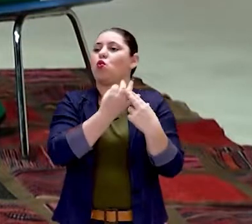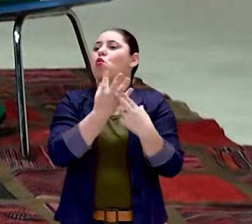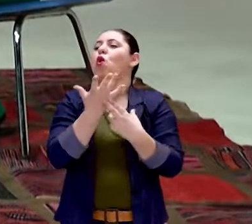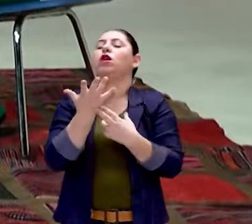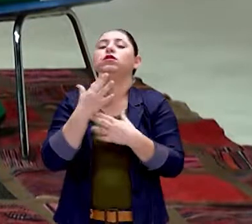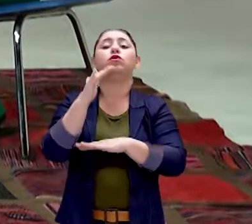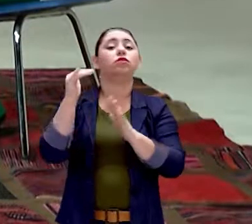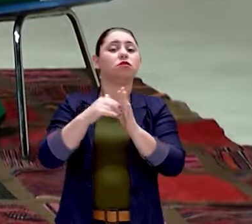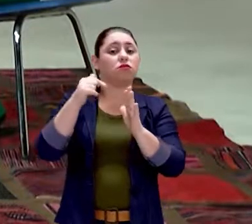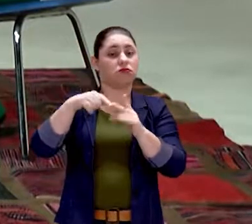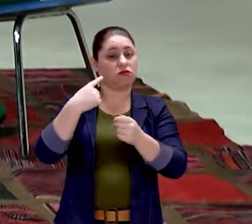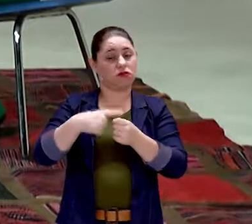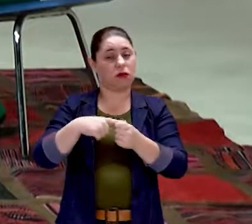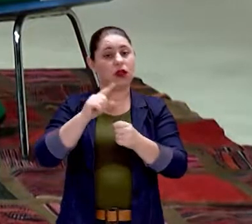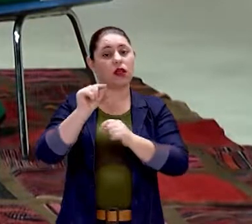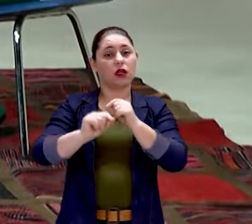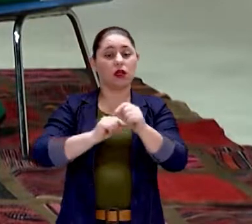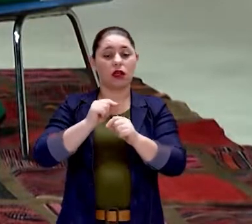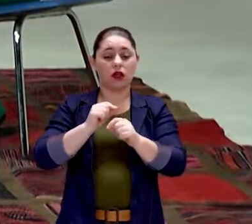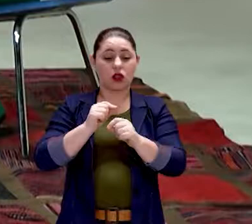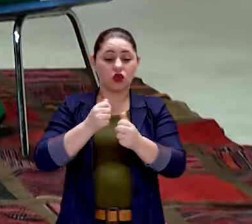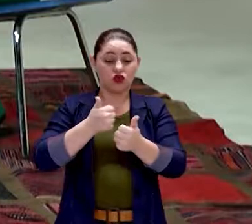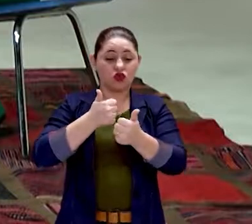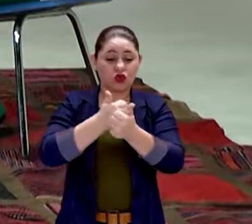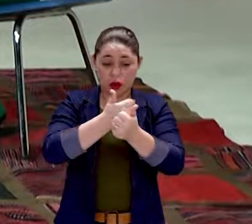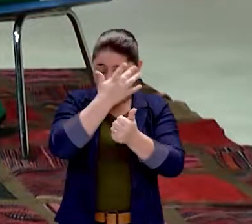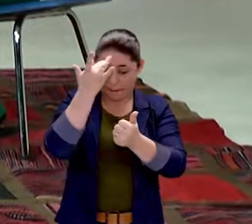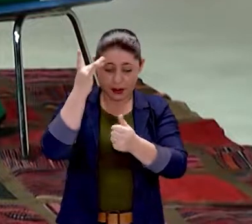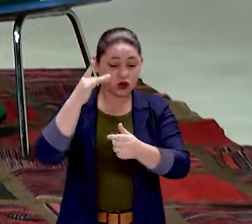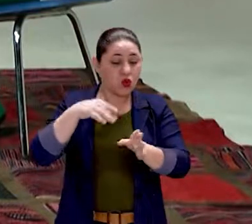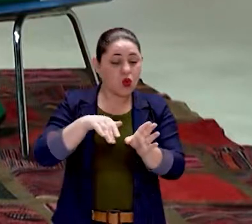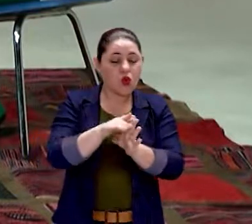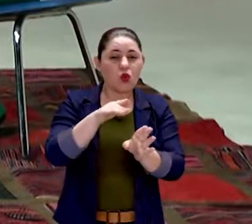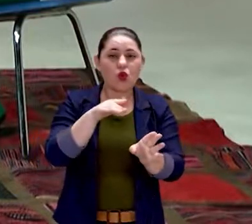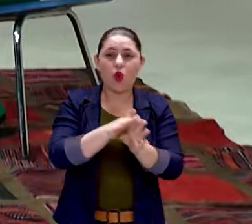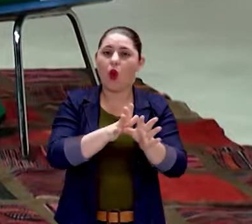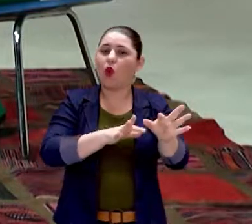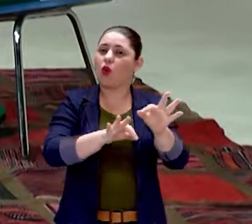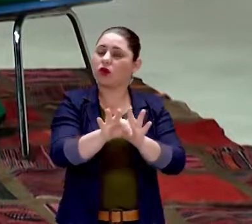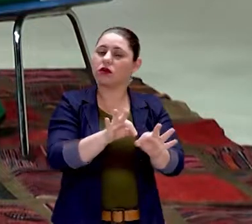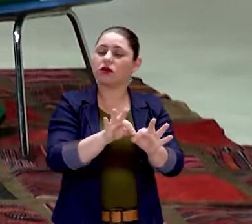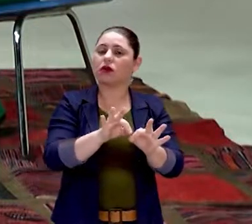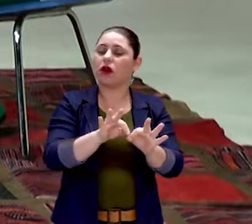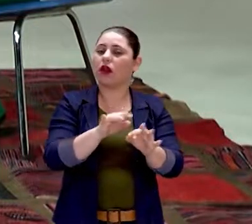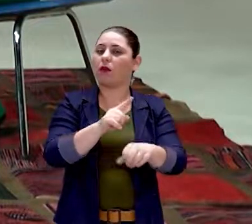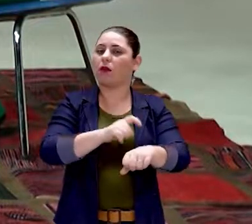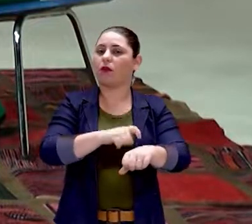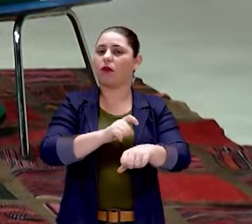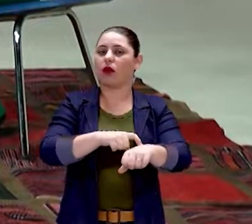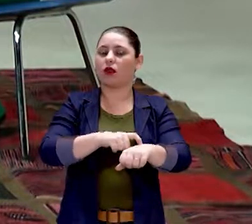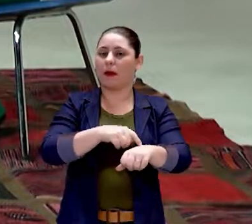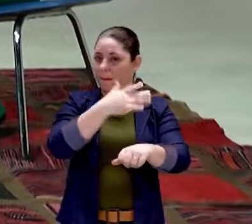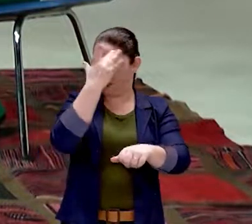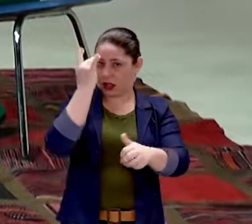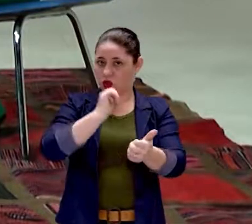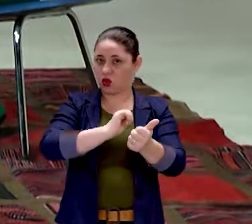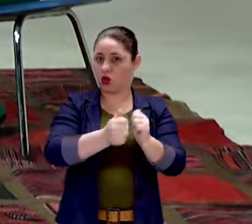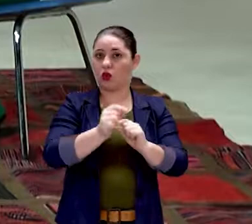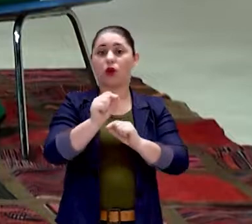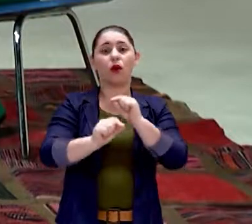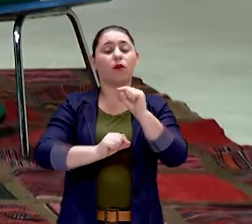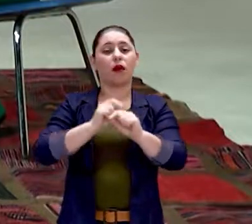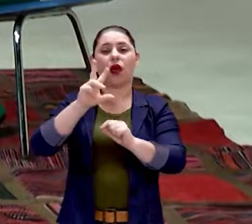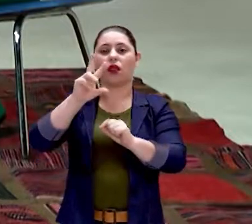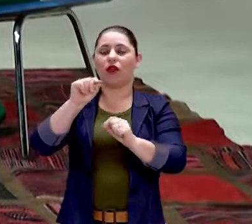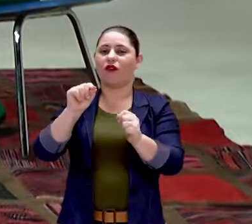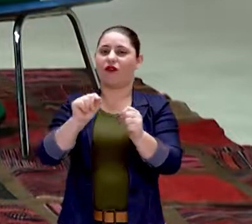quase todos aqui na cidade, que fiquem em cima do paciente e oriente o tempo todo esse atleta para